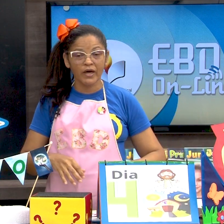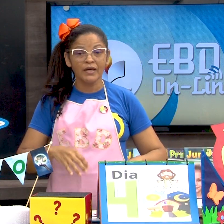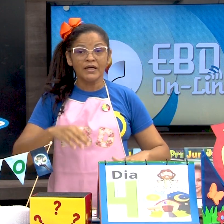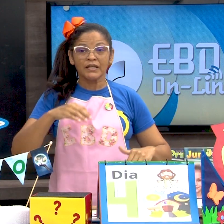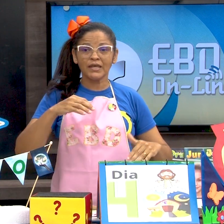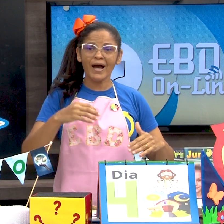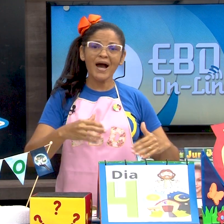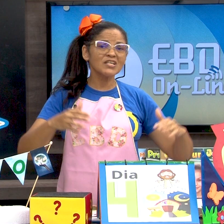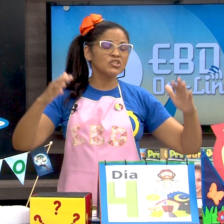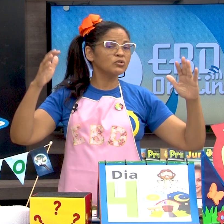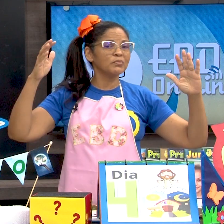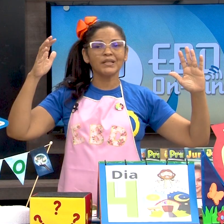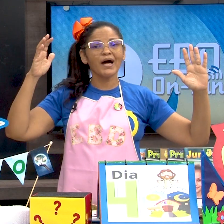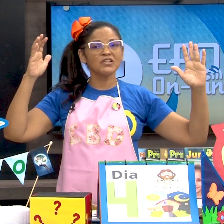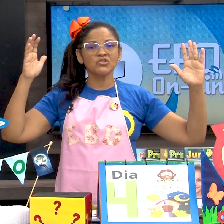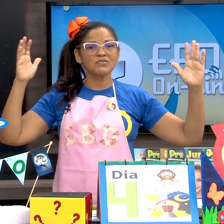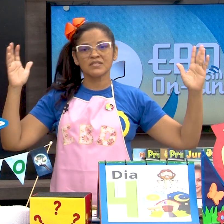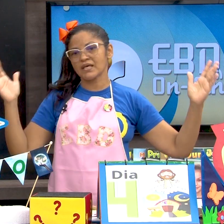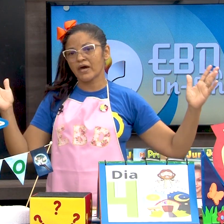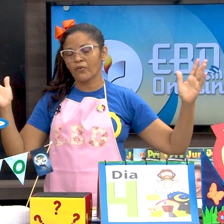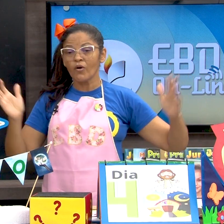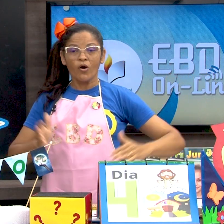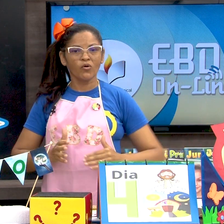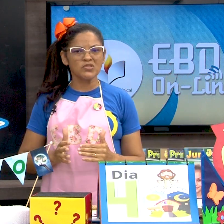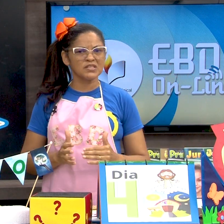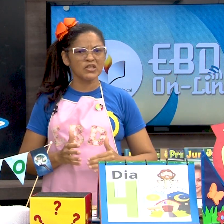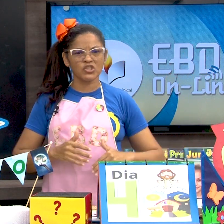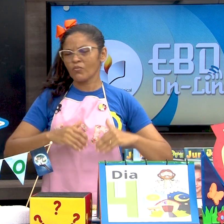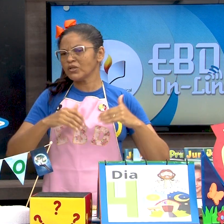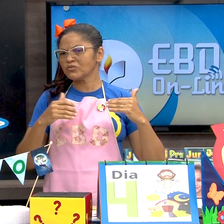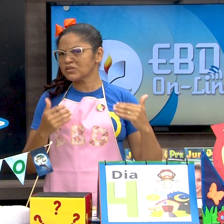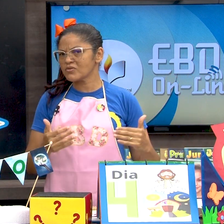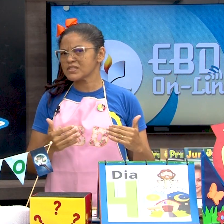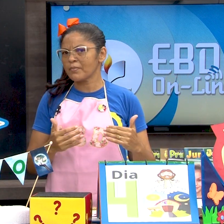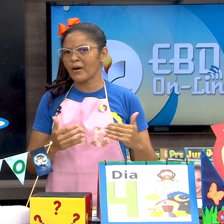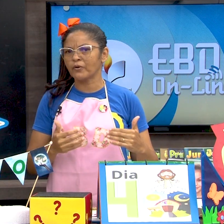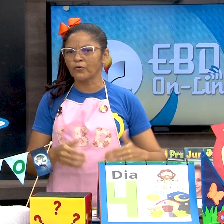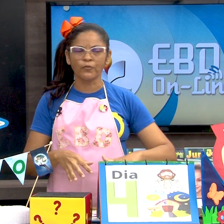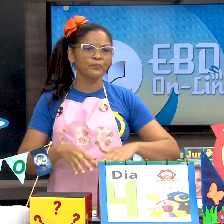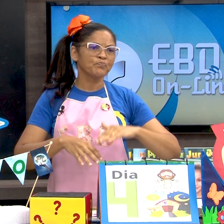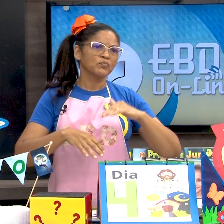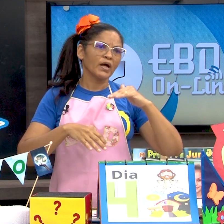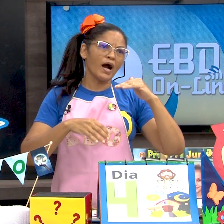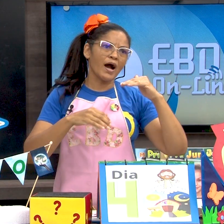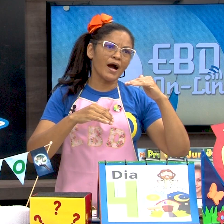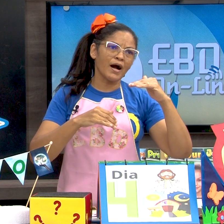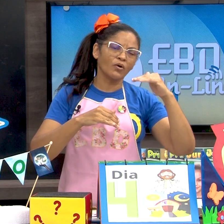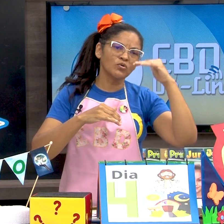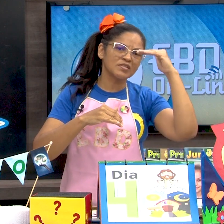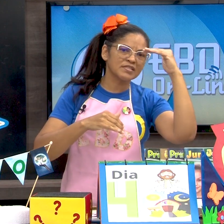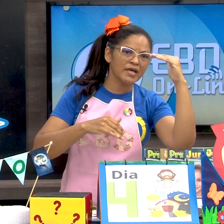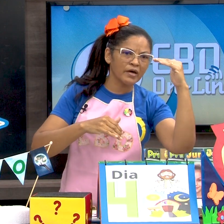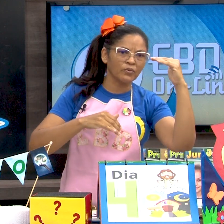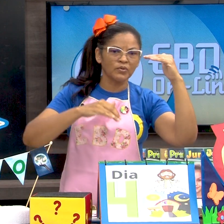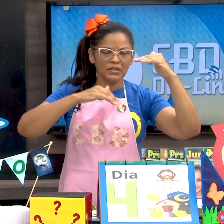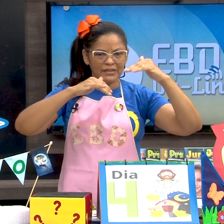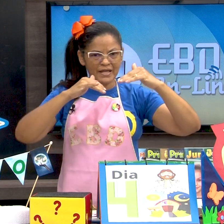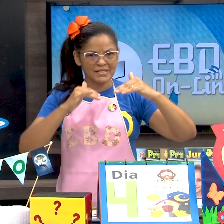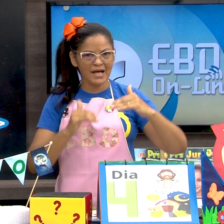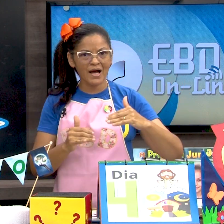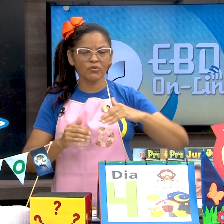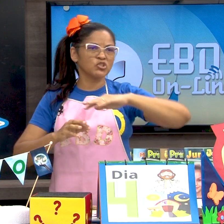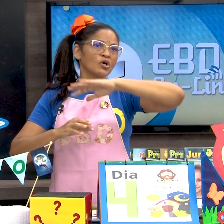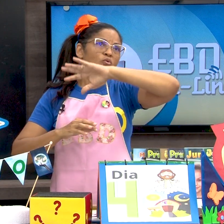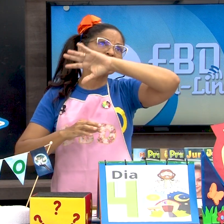não é que haja luminárias no céu ou seja quando Deus separou a o céu